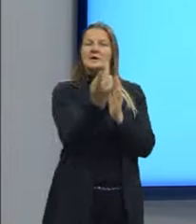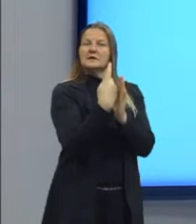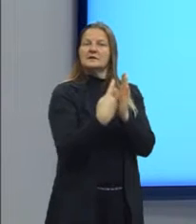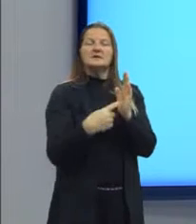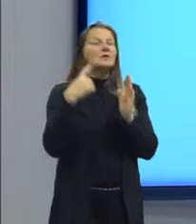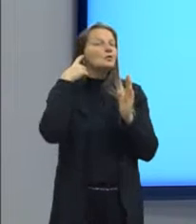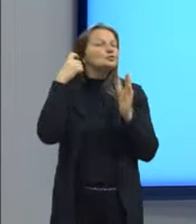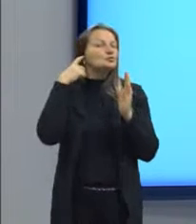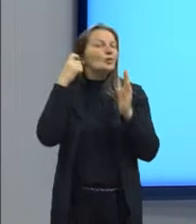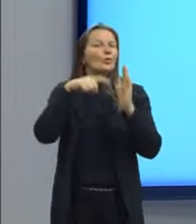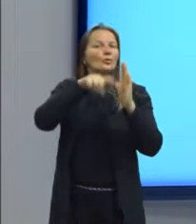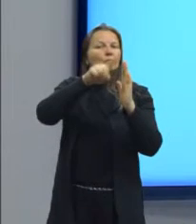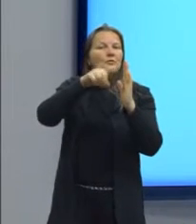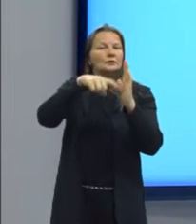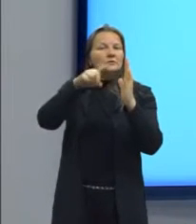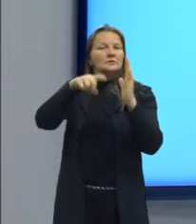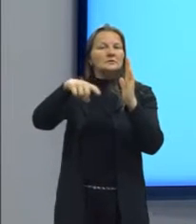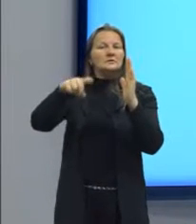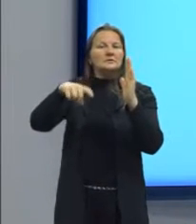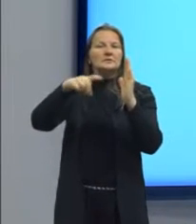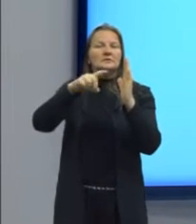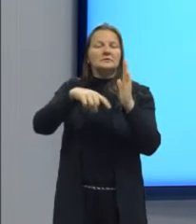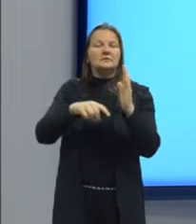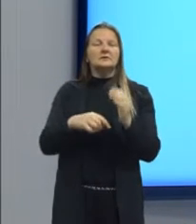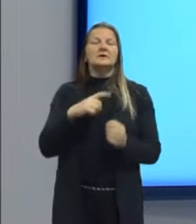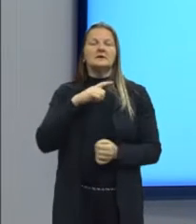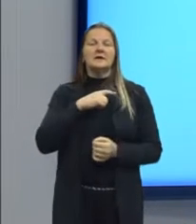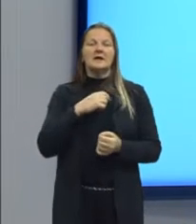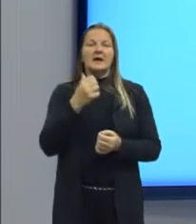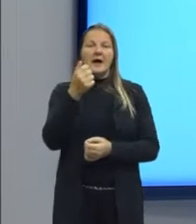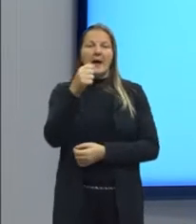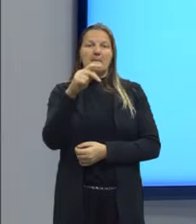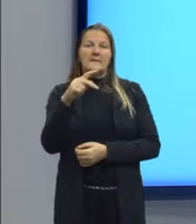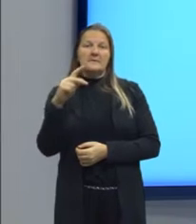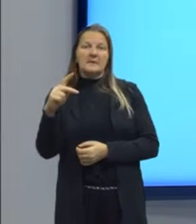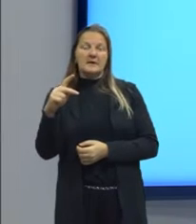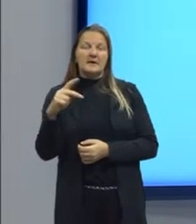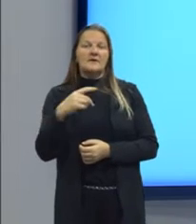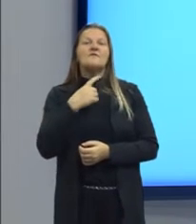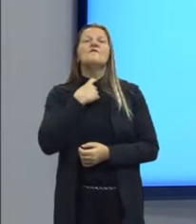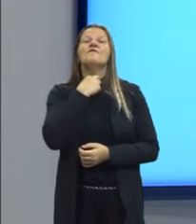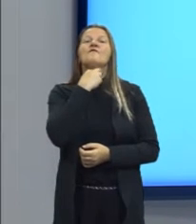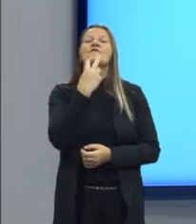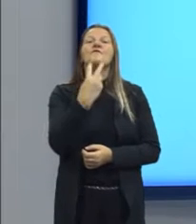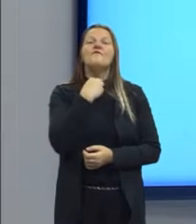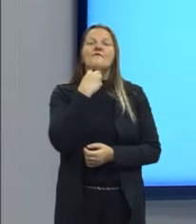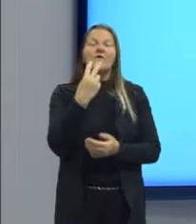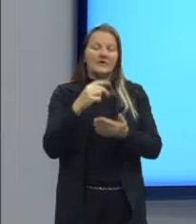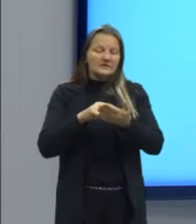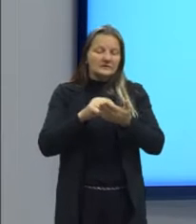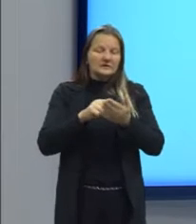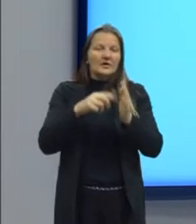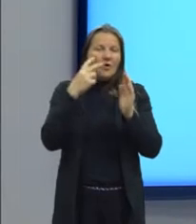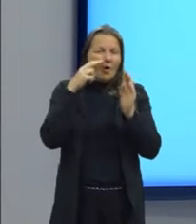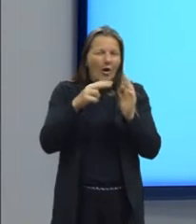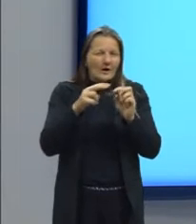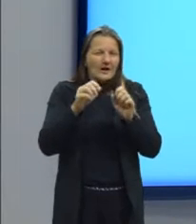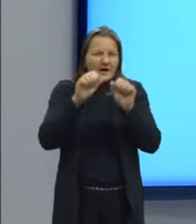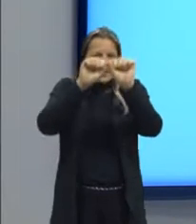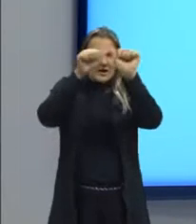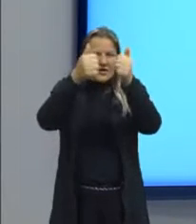onda sonora né quando a gente tem por exemplo aqueles aplicativos de gravação de voz a gente costuma ver depois né